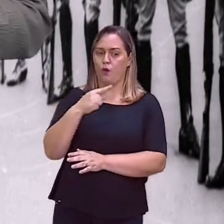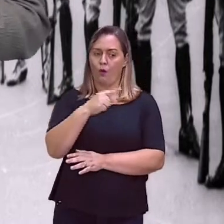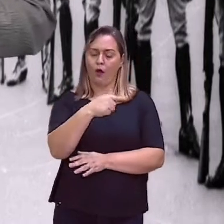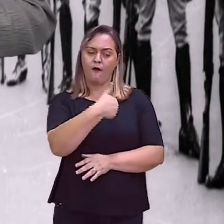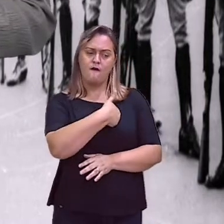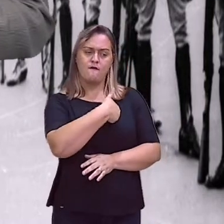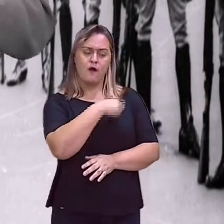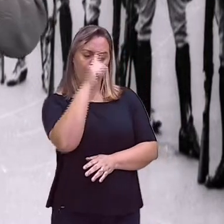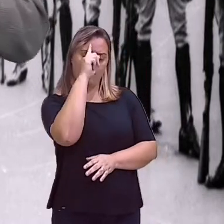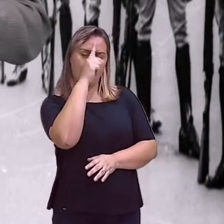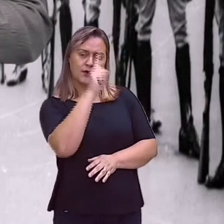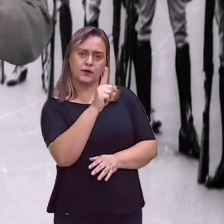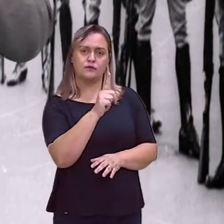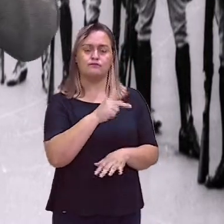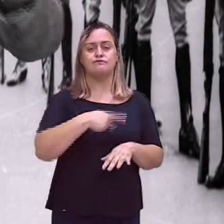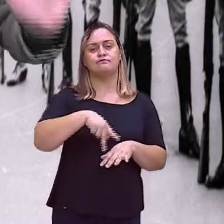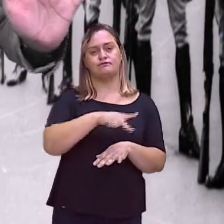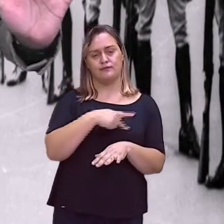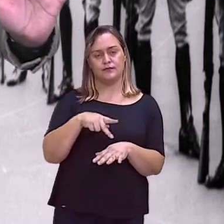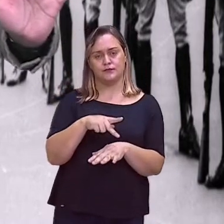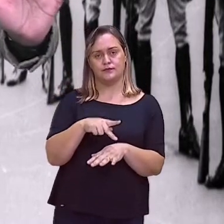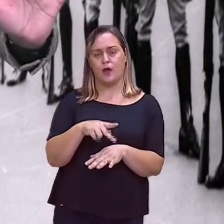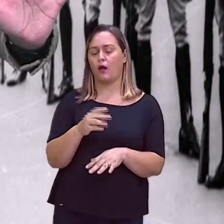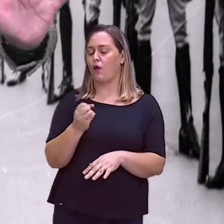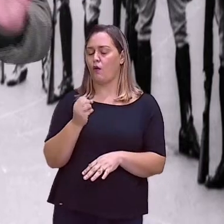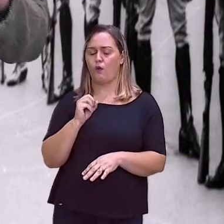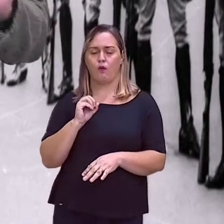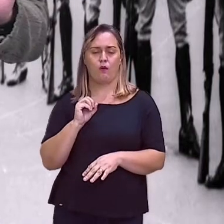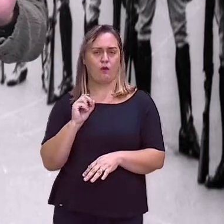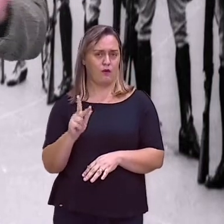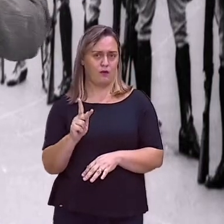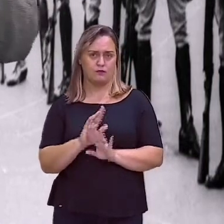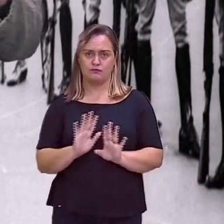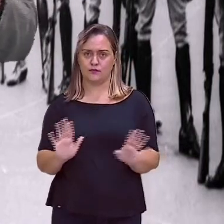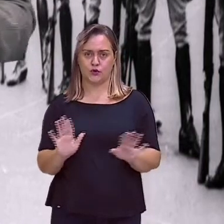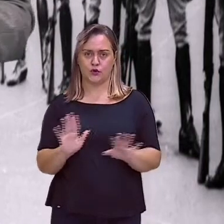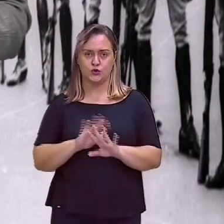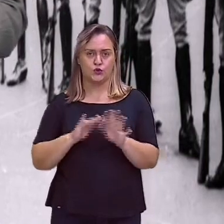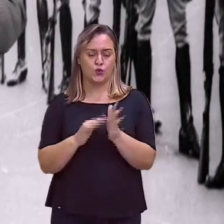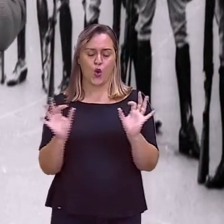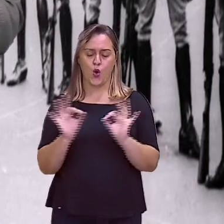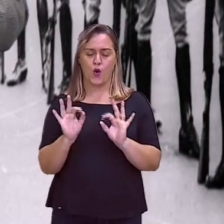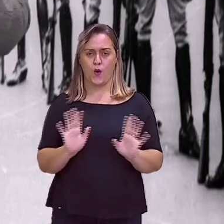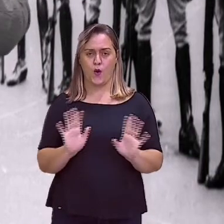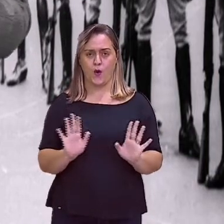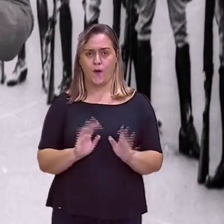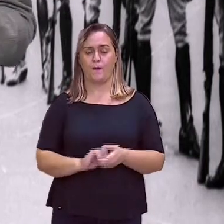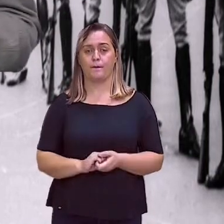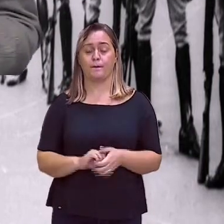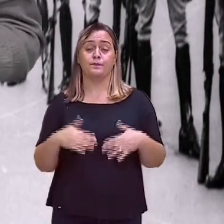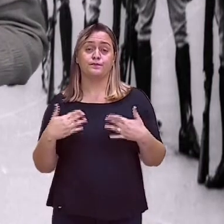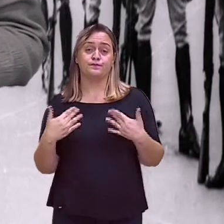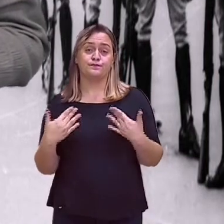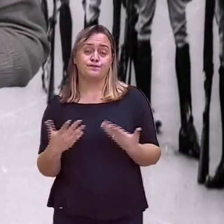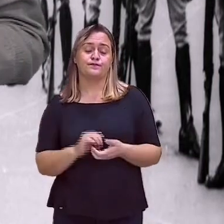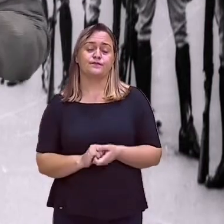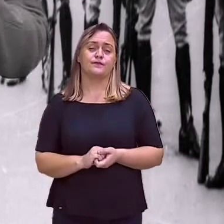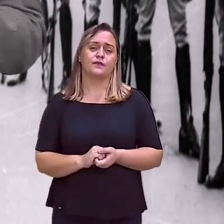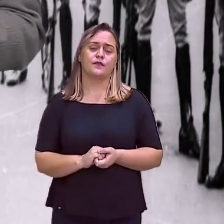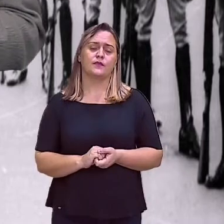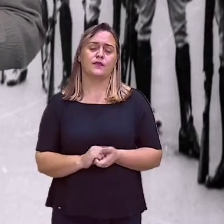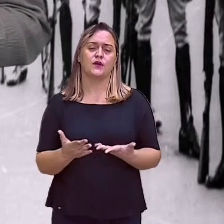país sem os comunistas. Para a gente, tá tudo muito bem, tudo ótimo, né? Entre as medidas